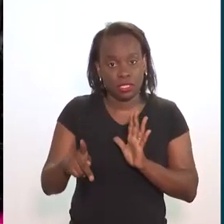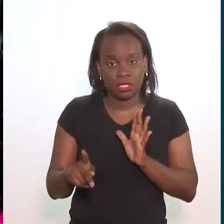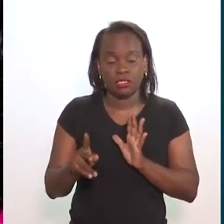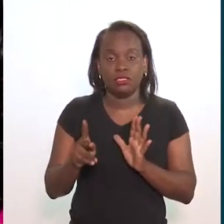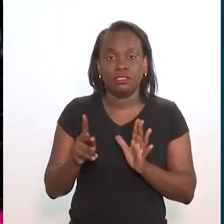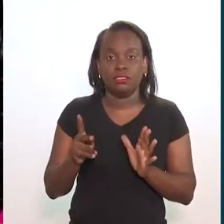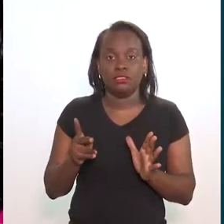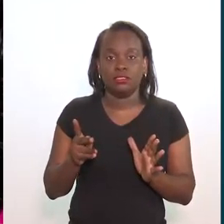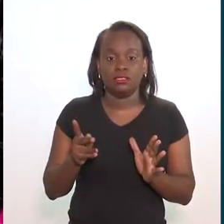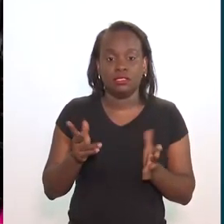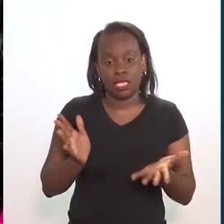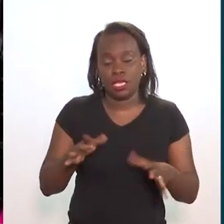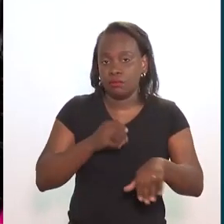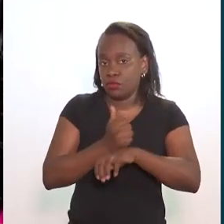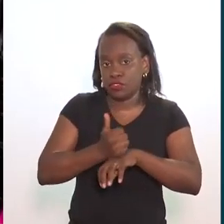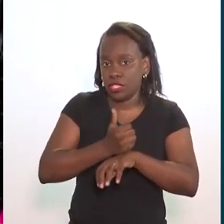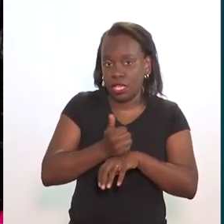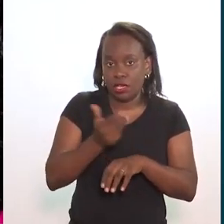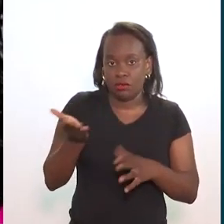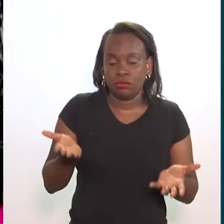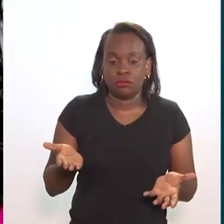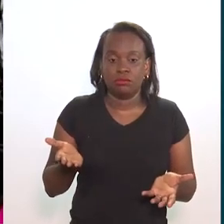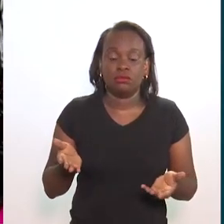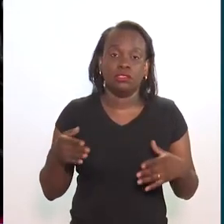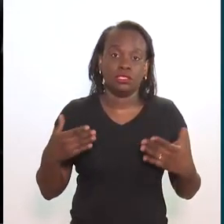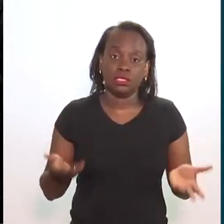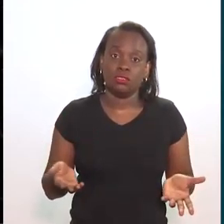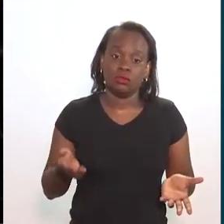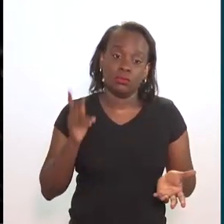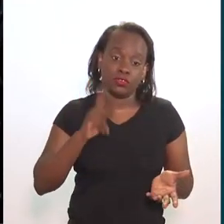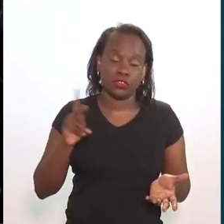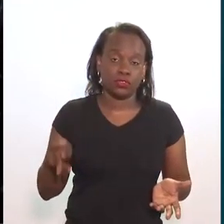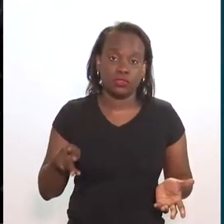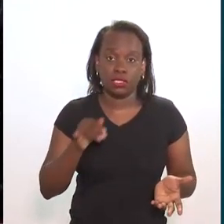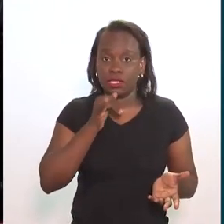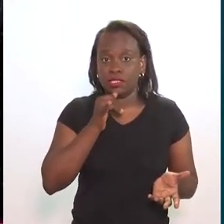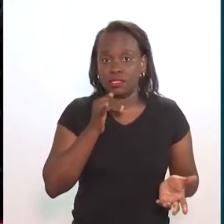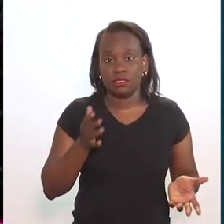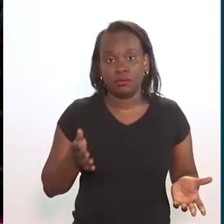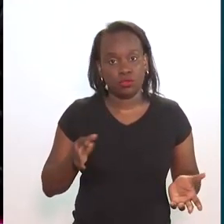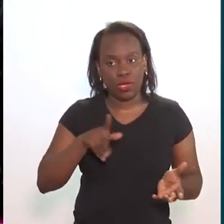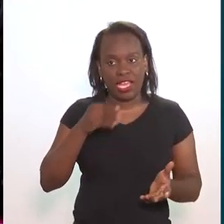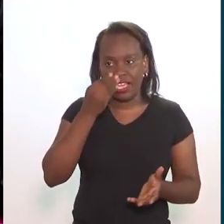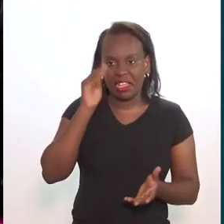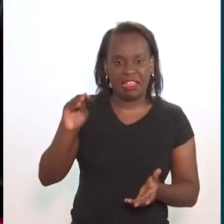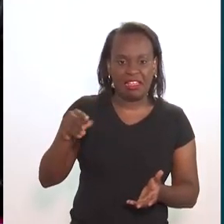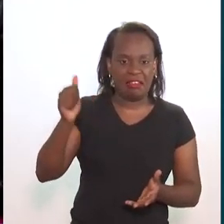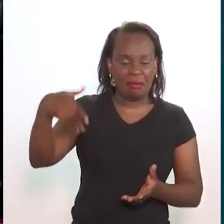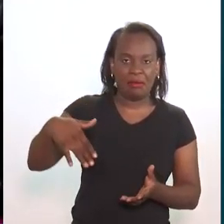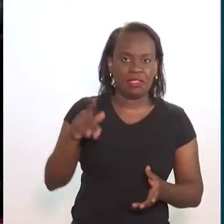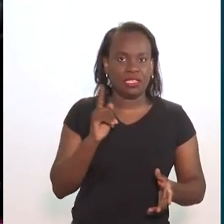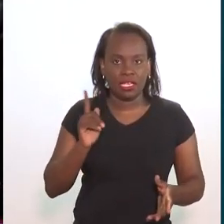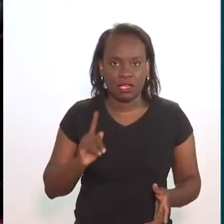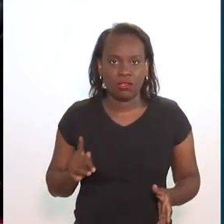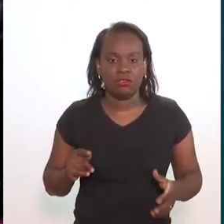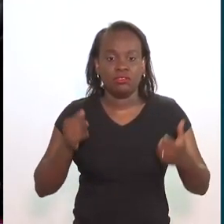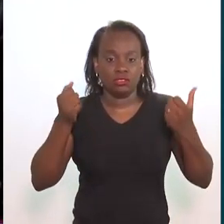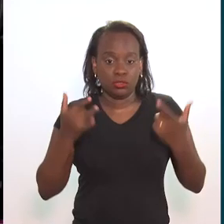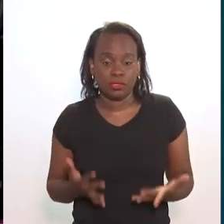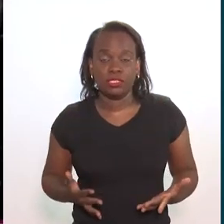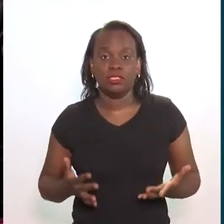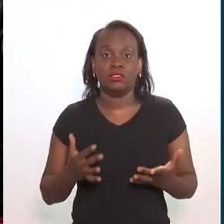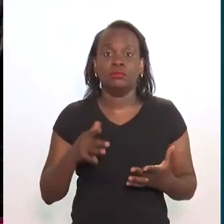está, é profissional para isso, entendeu? Agora não, um professor, eu sei, não desmerecendo, eu acho que isso aí também é uma força